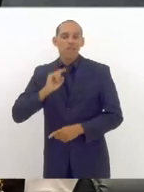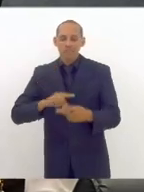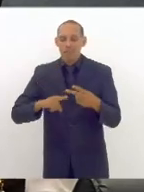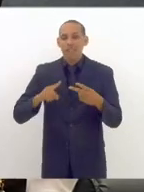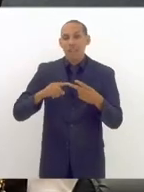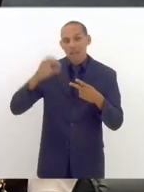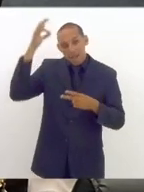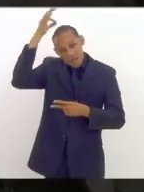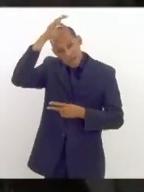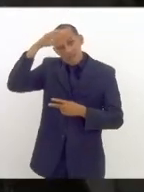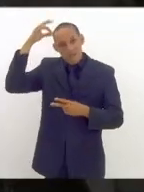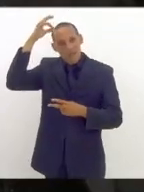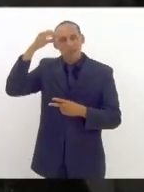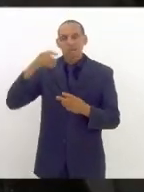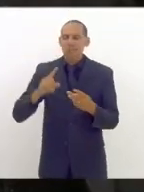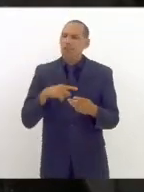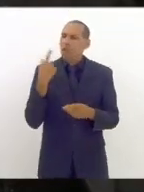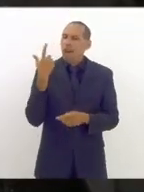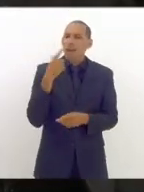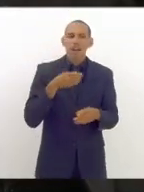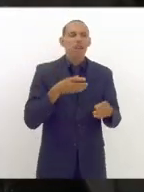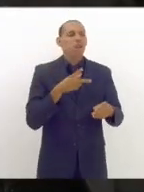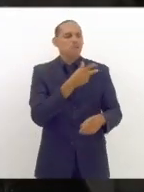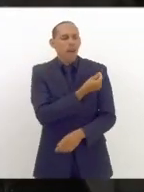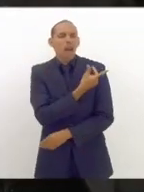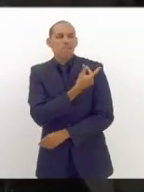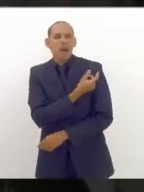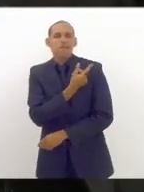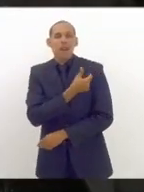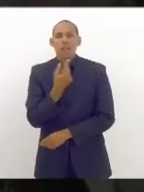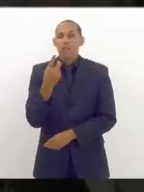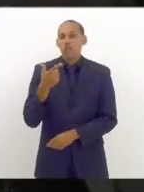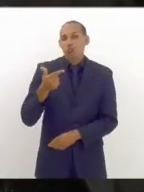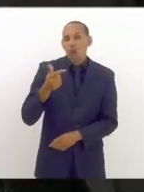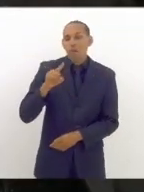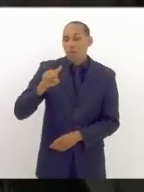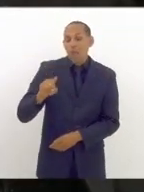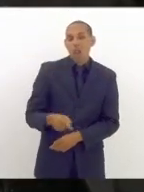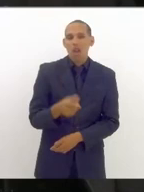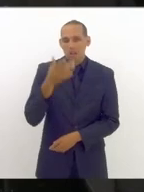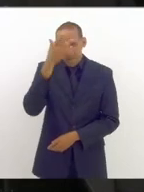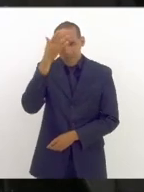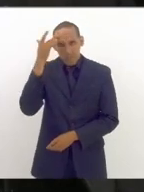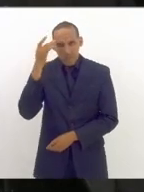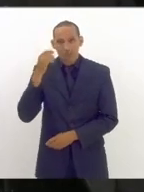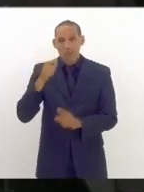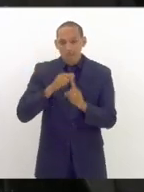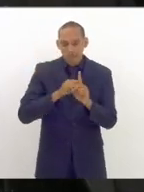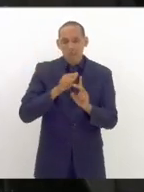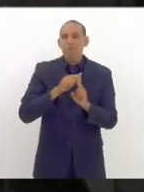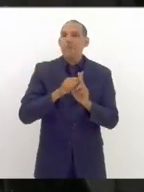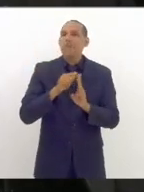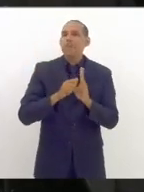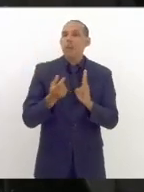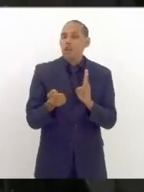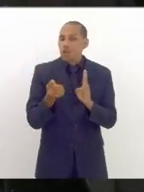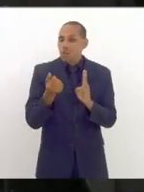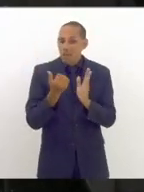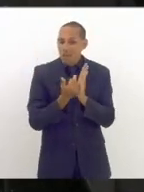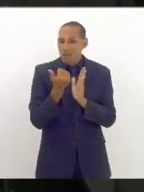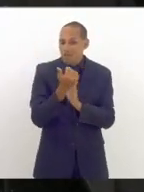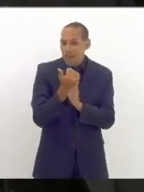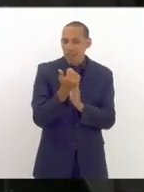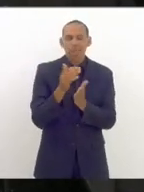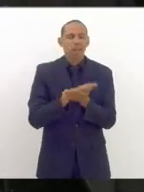vacinamos 12 milhões de pessoas em 3 meses. 12 milhões de pessoas, sem um real a mais, Marta,